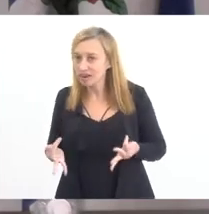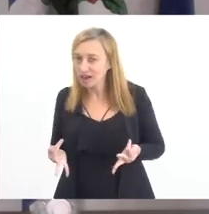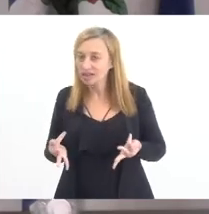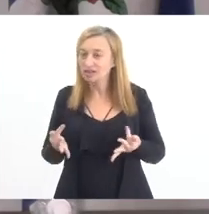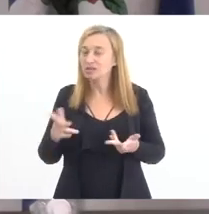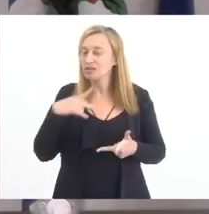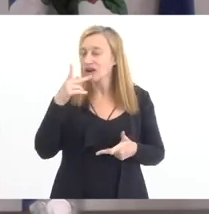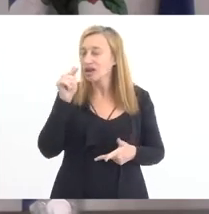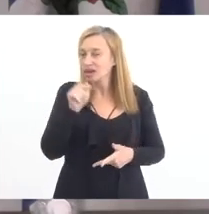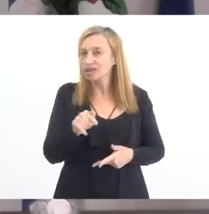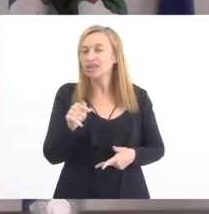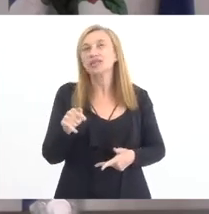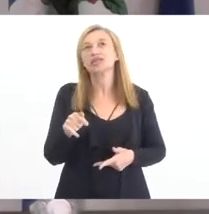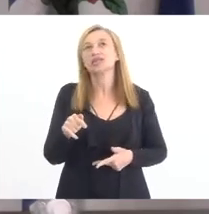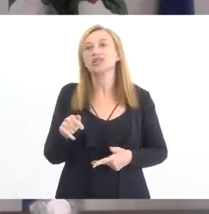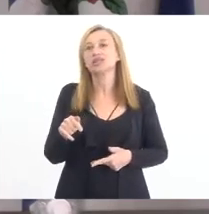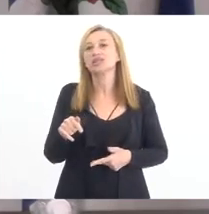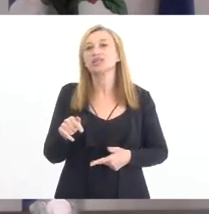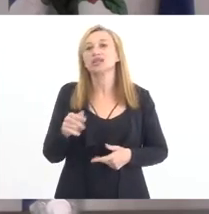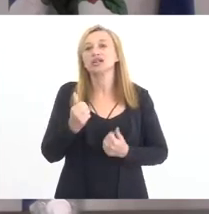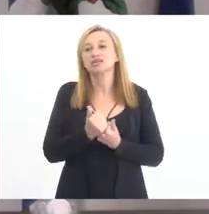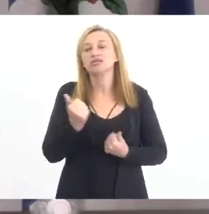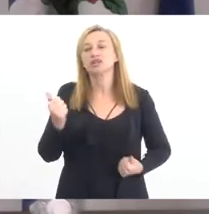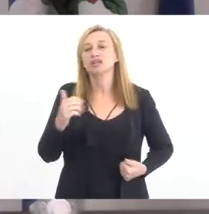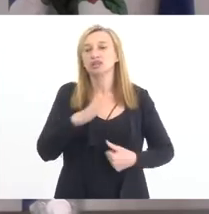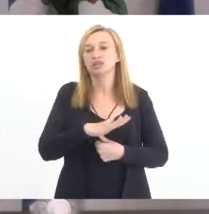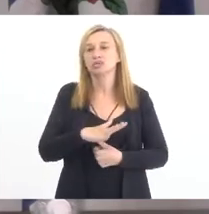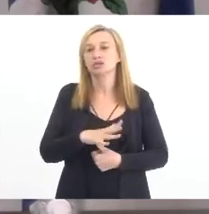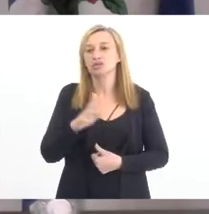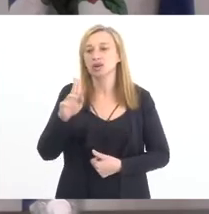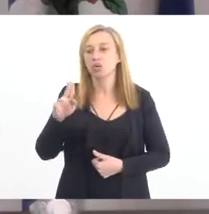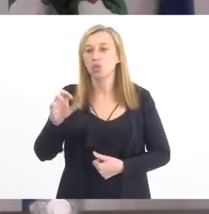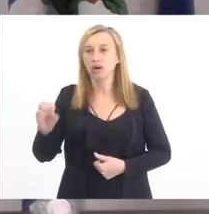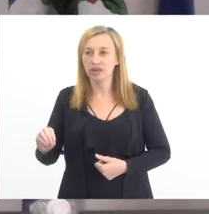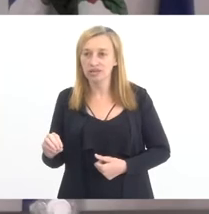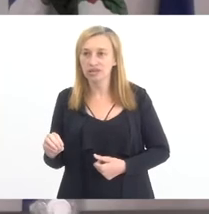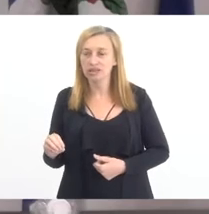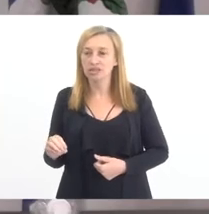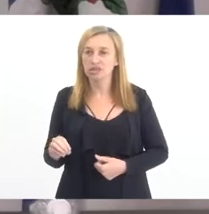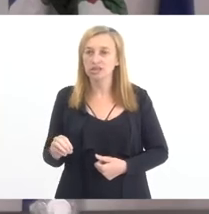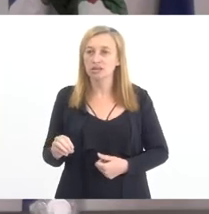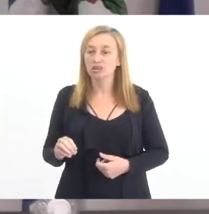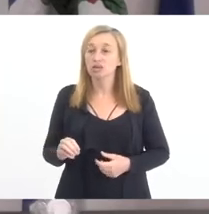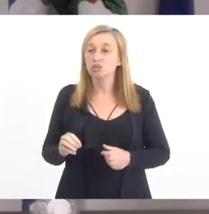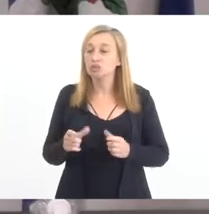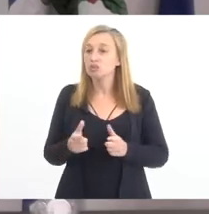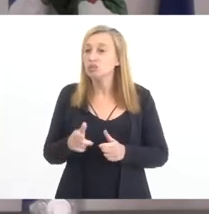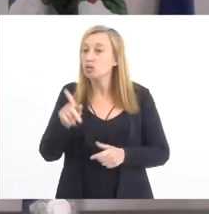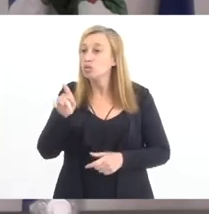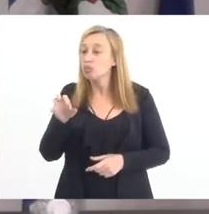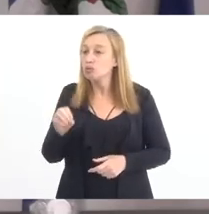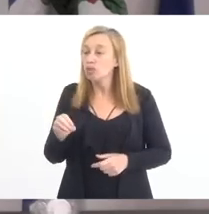foi dita aqui do vice-reitor da UERJ presente, vai ser o maior polo da